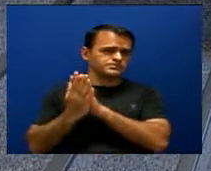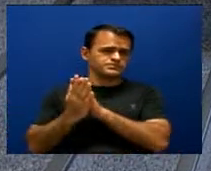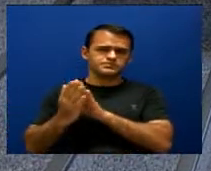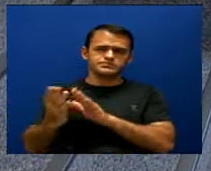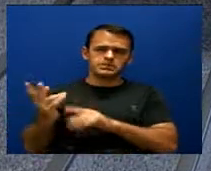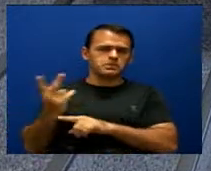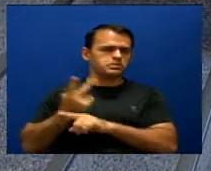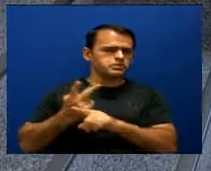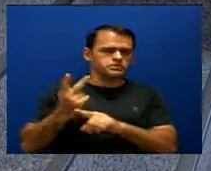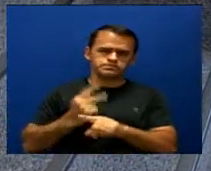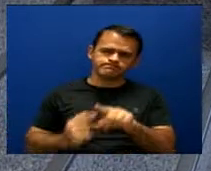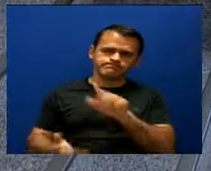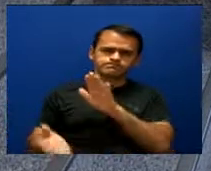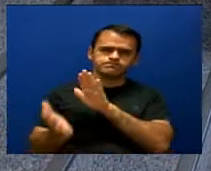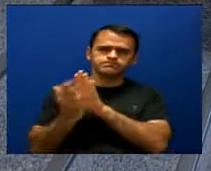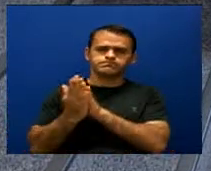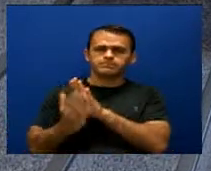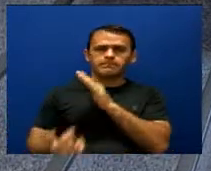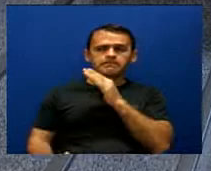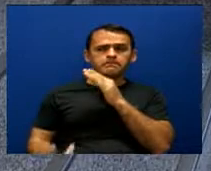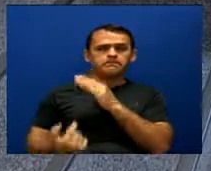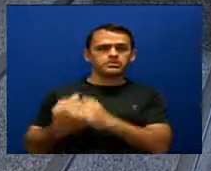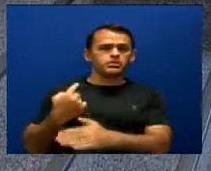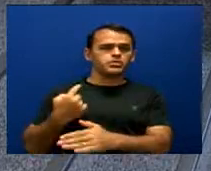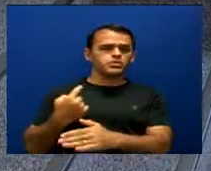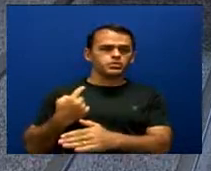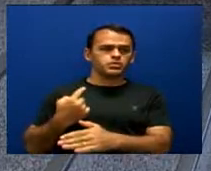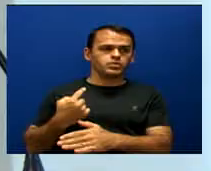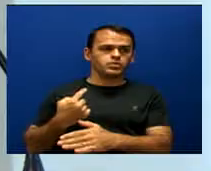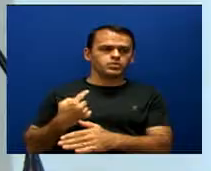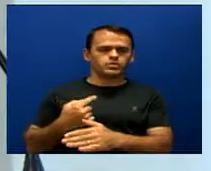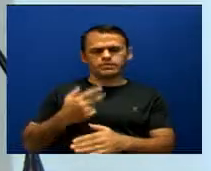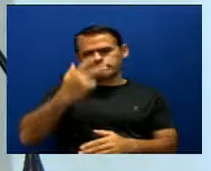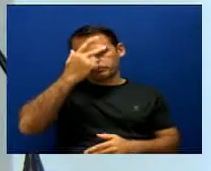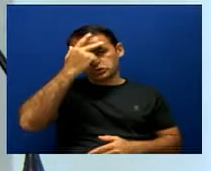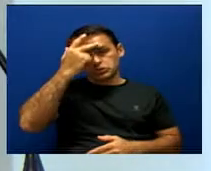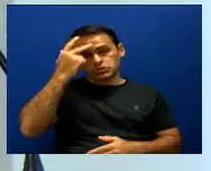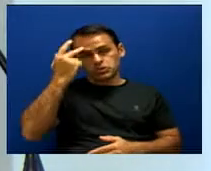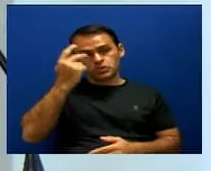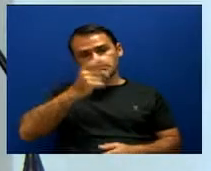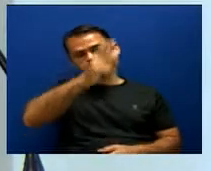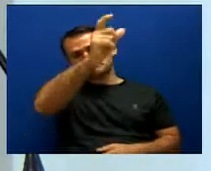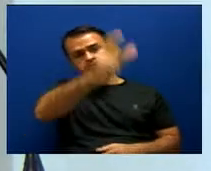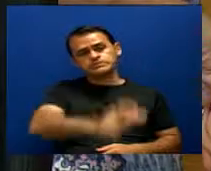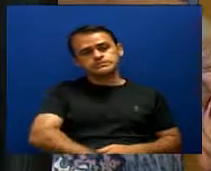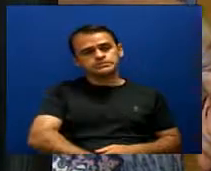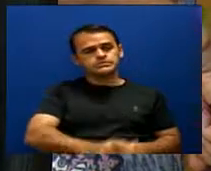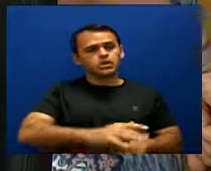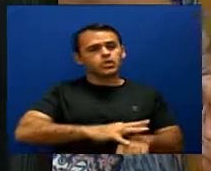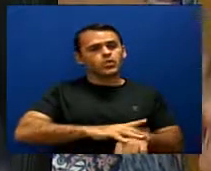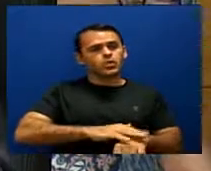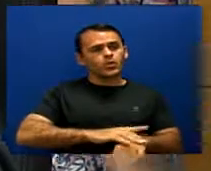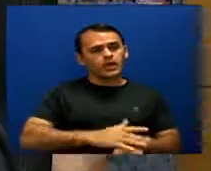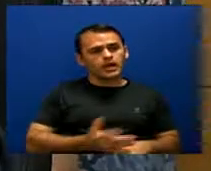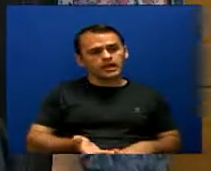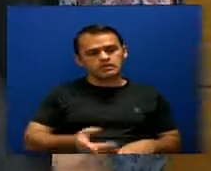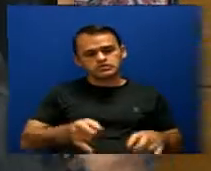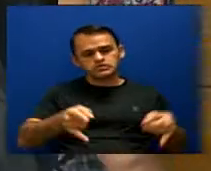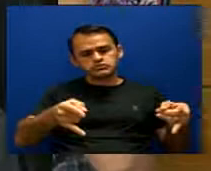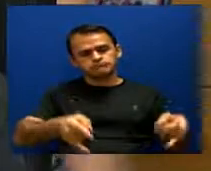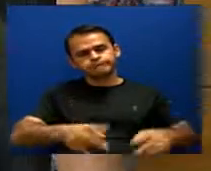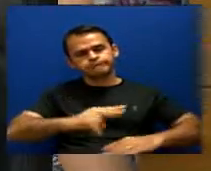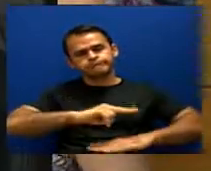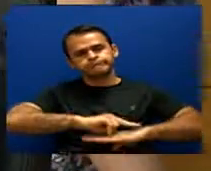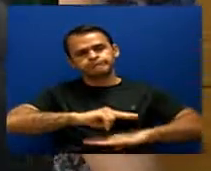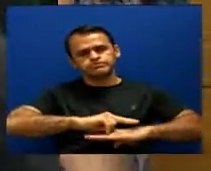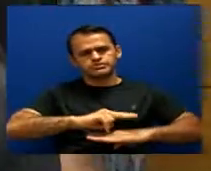nos procuram para saber como é que está a situação daquele paciente, o ente querido que está lá na Santa Casa, e muitas vezes